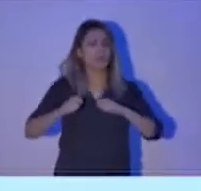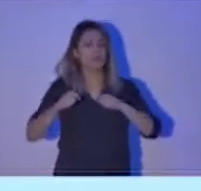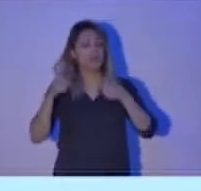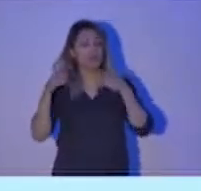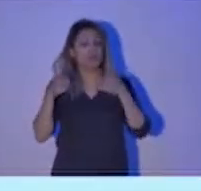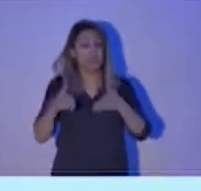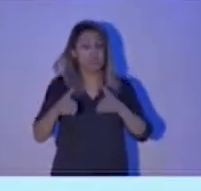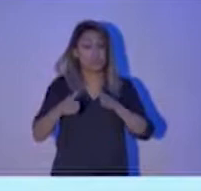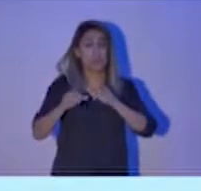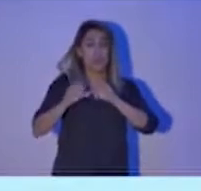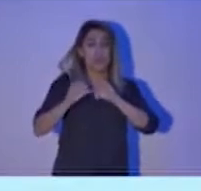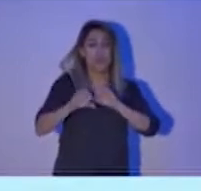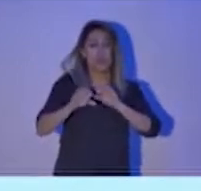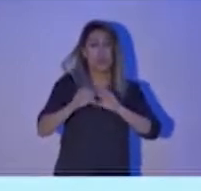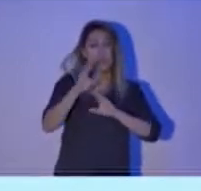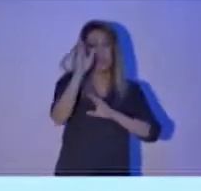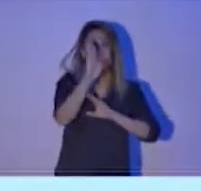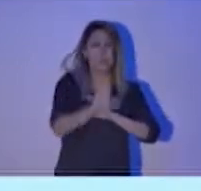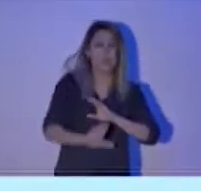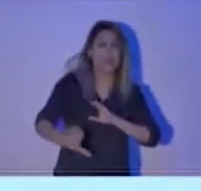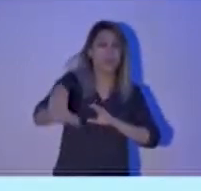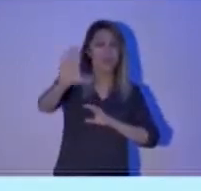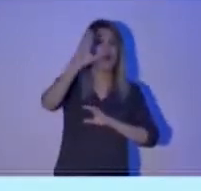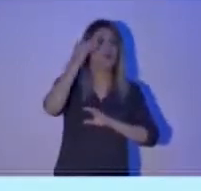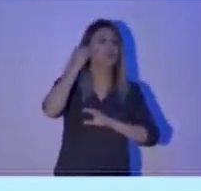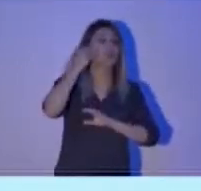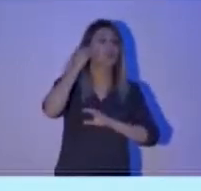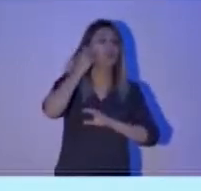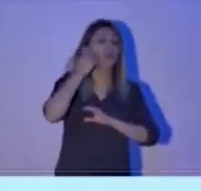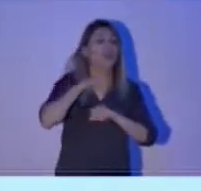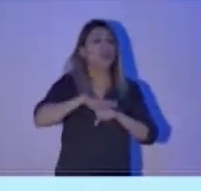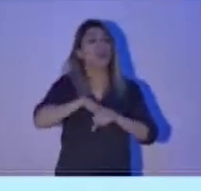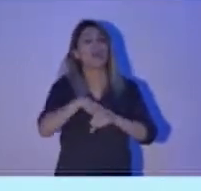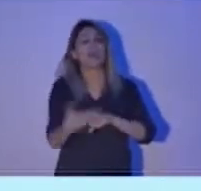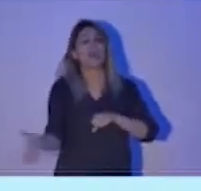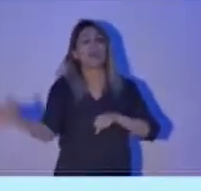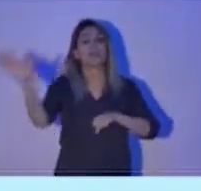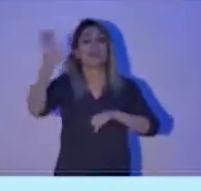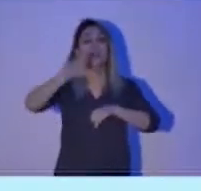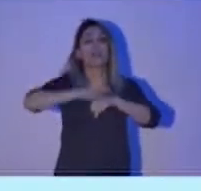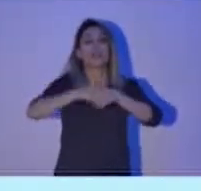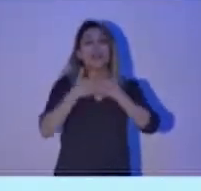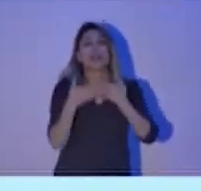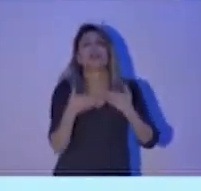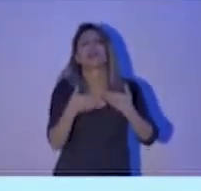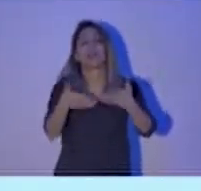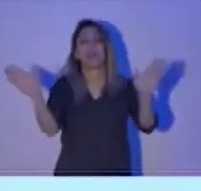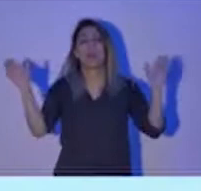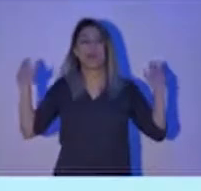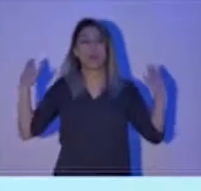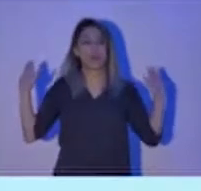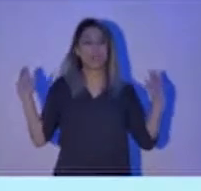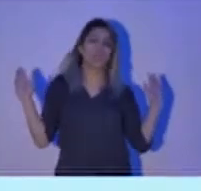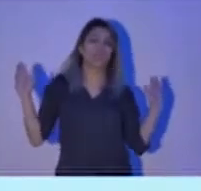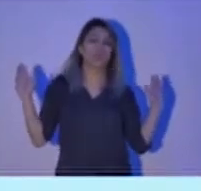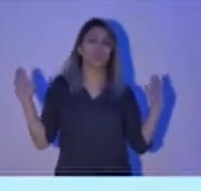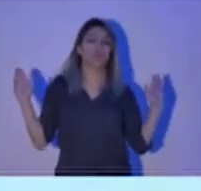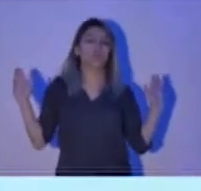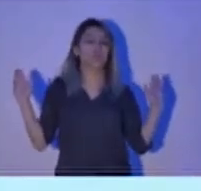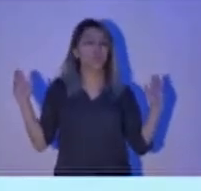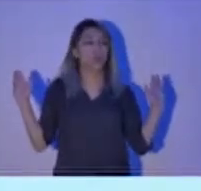maneira, assim, muito democrática. Não sinto, nesses tempos que estou à frente da Secretaria de Educação Básica do